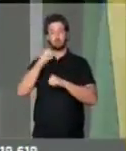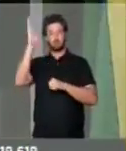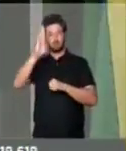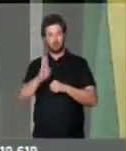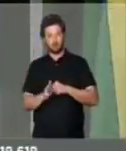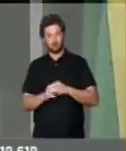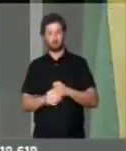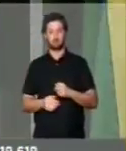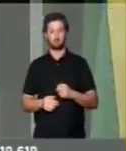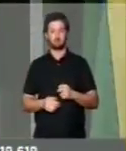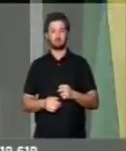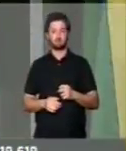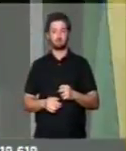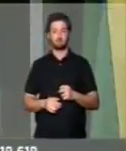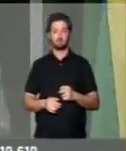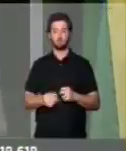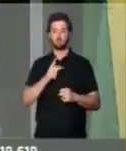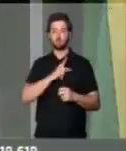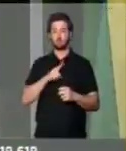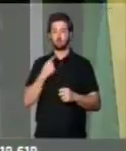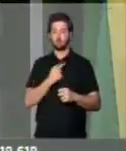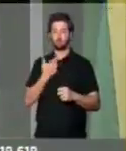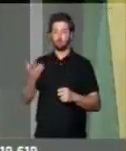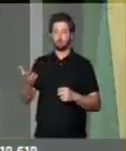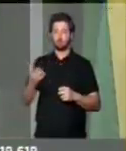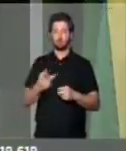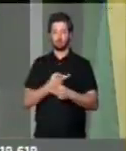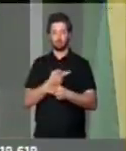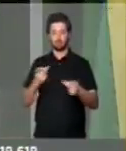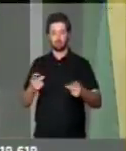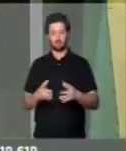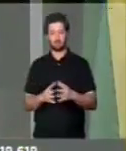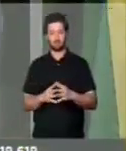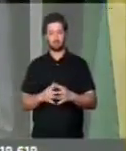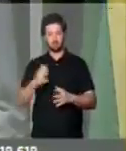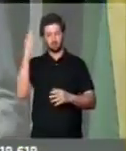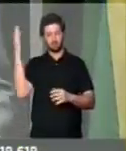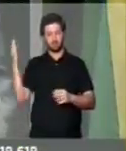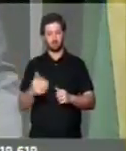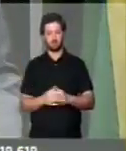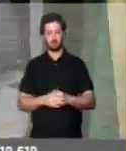nas pessoas aqui dos nossos presidentes que estão nos visitando aqui nessa casa. Muito obrigado.